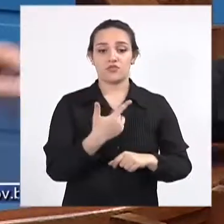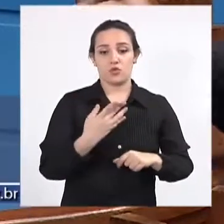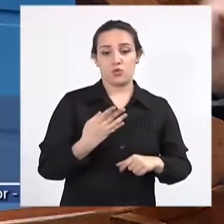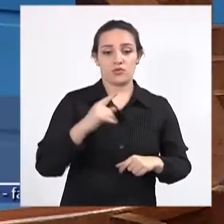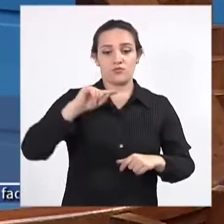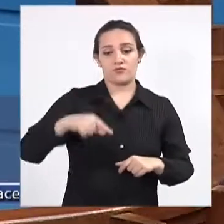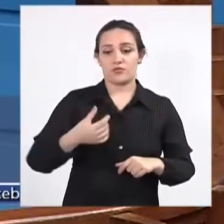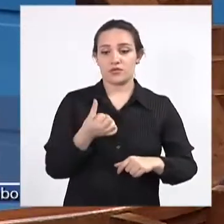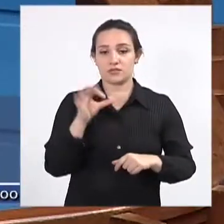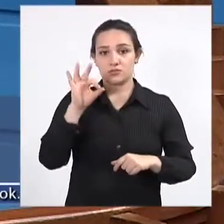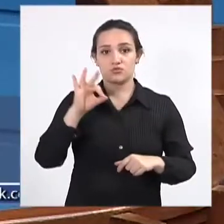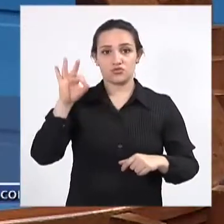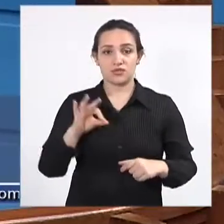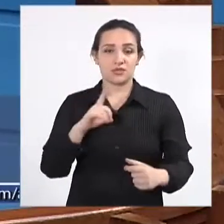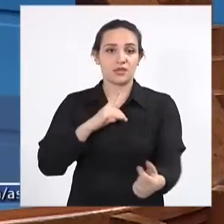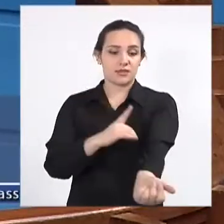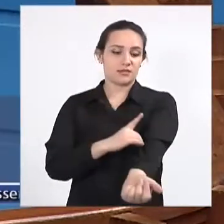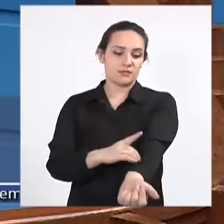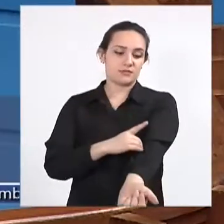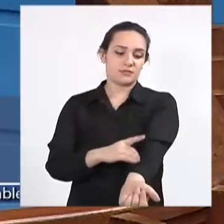24,6% dos idosos têm diabetes,